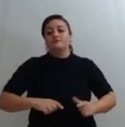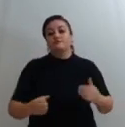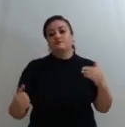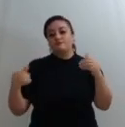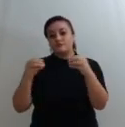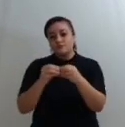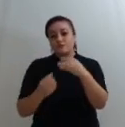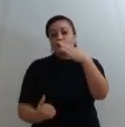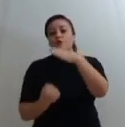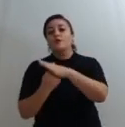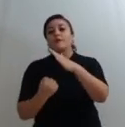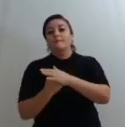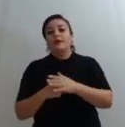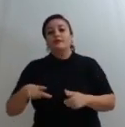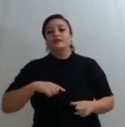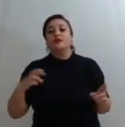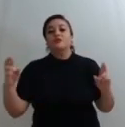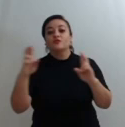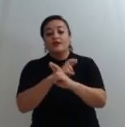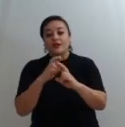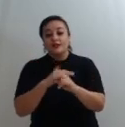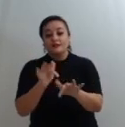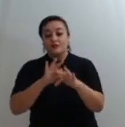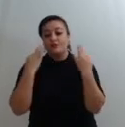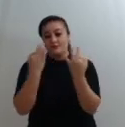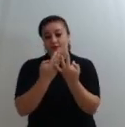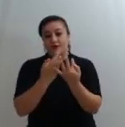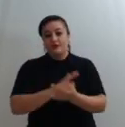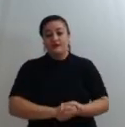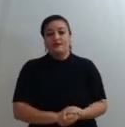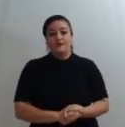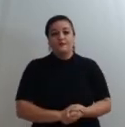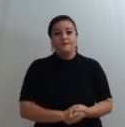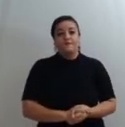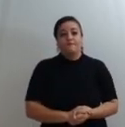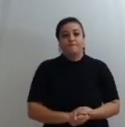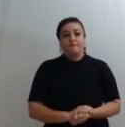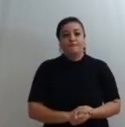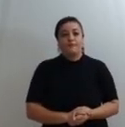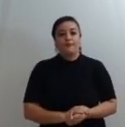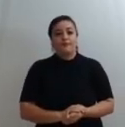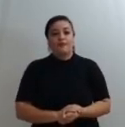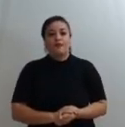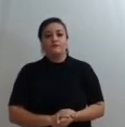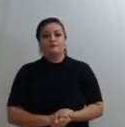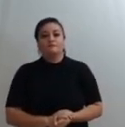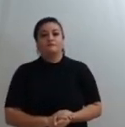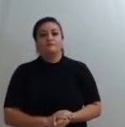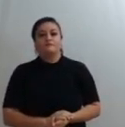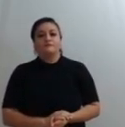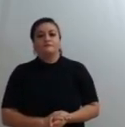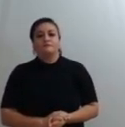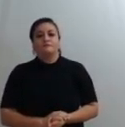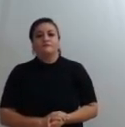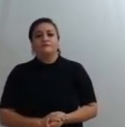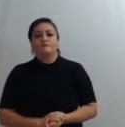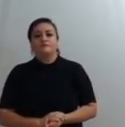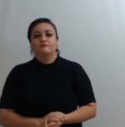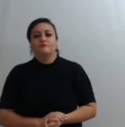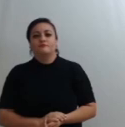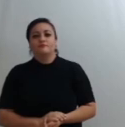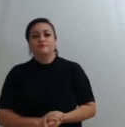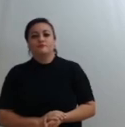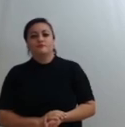suas e de parentes, sendo certo que a empresa acorde a administração de bens, que tem como ser como empresa sócia, MC